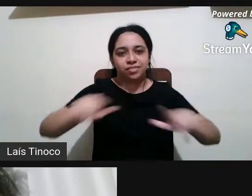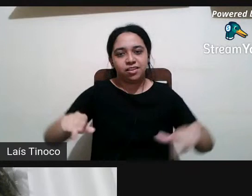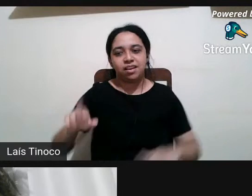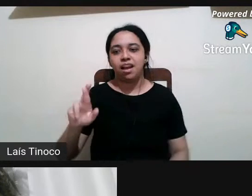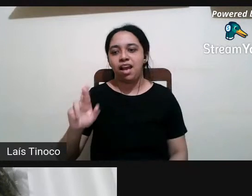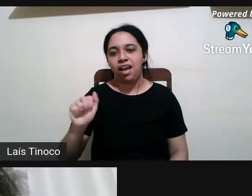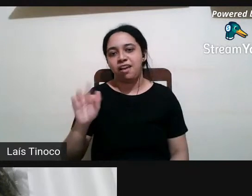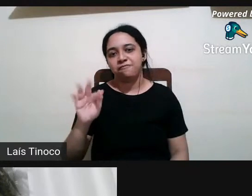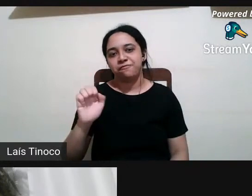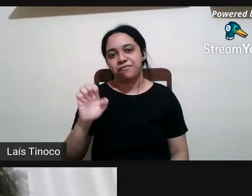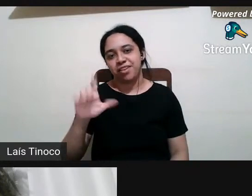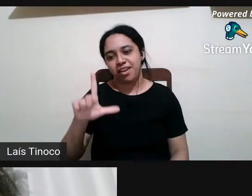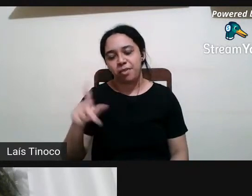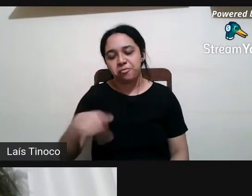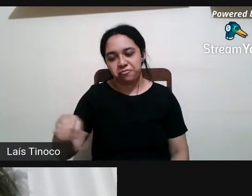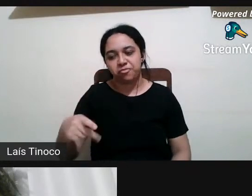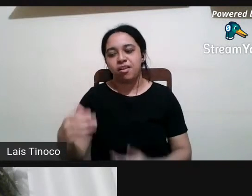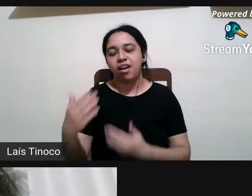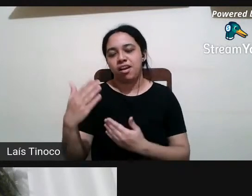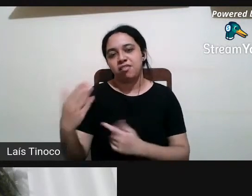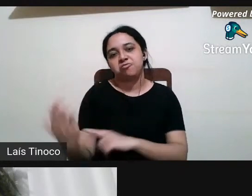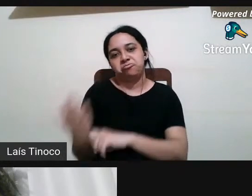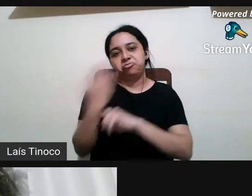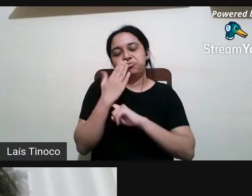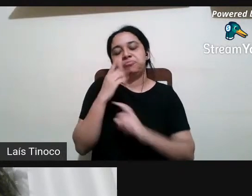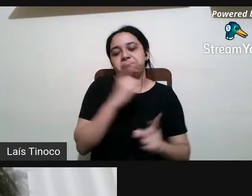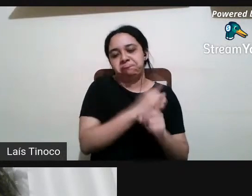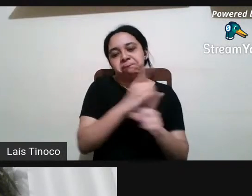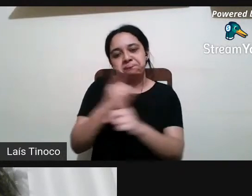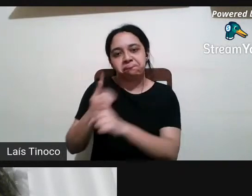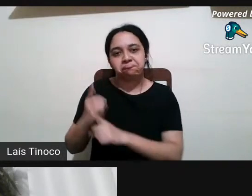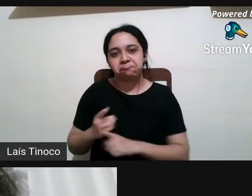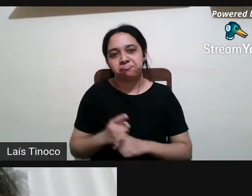ajudar a identificar. Na verdade, ele a identificar e nós